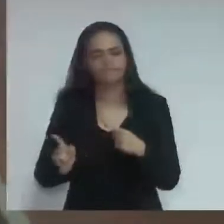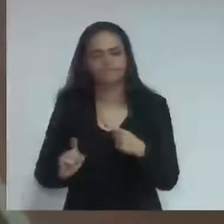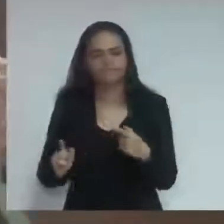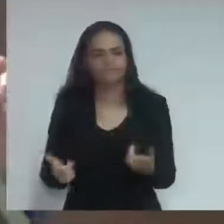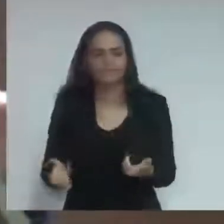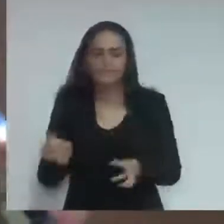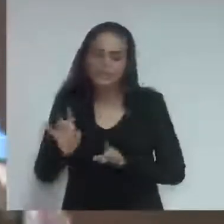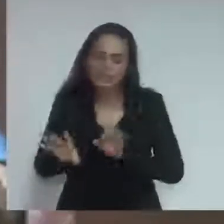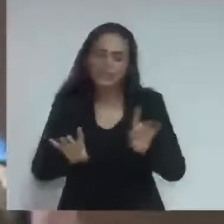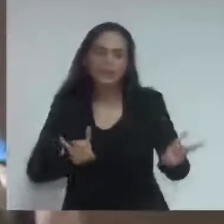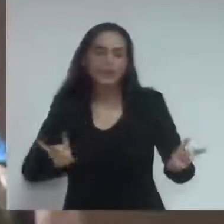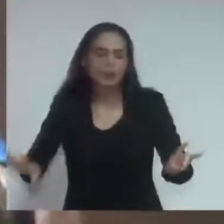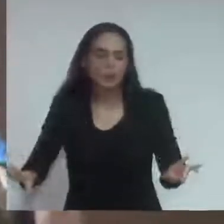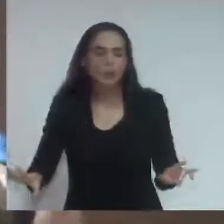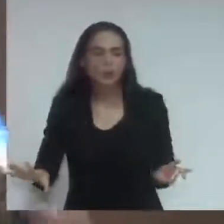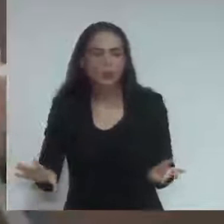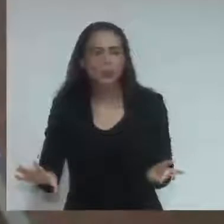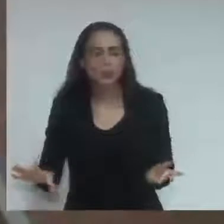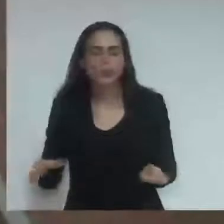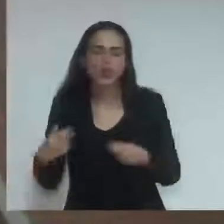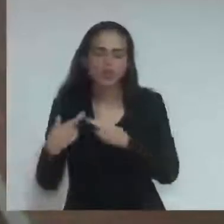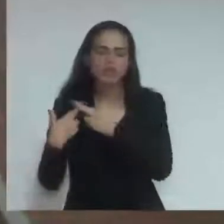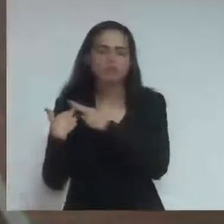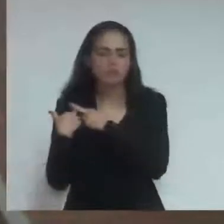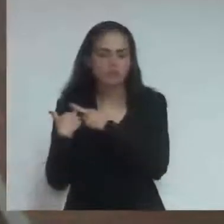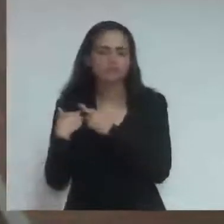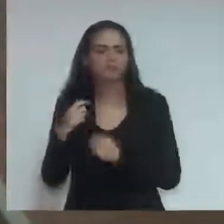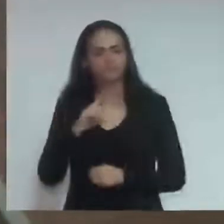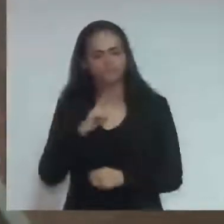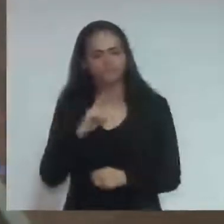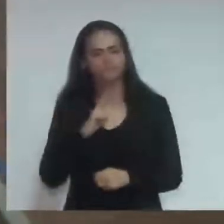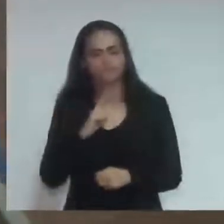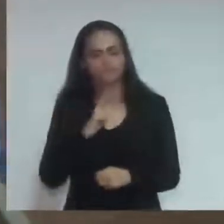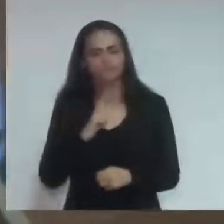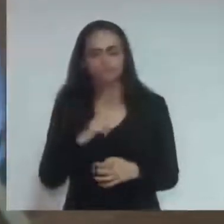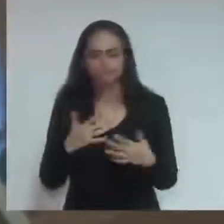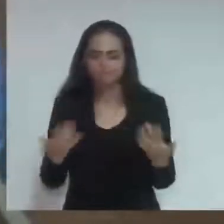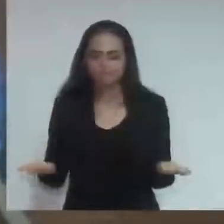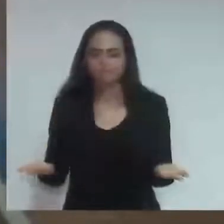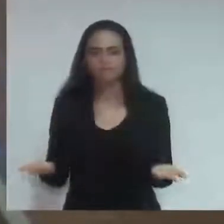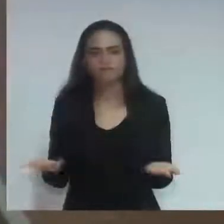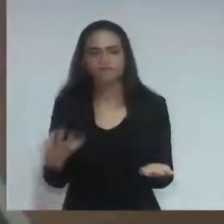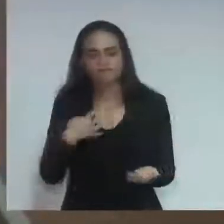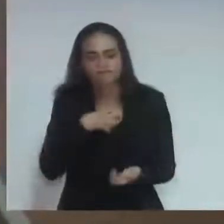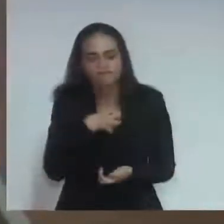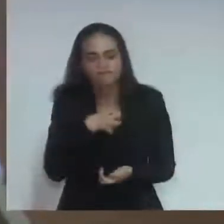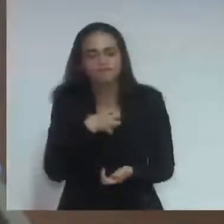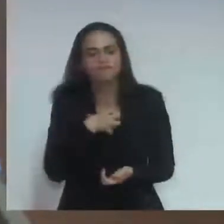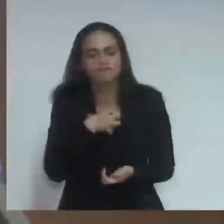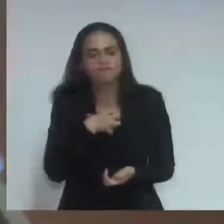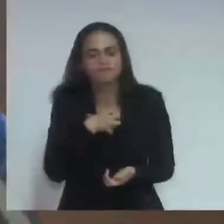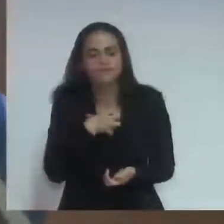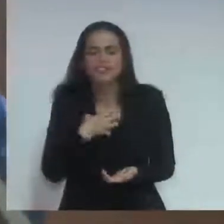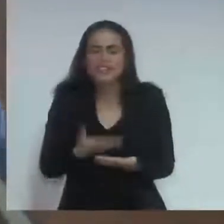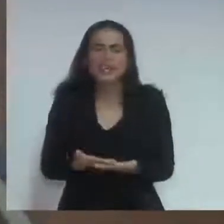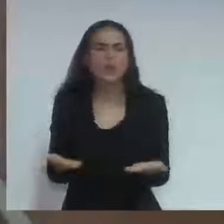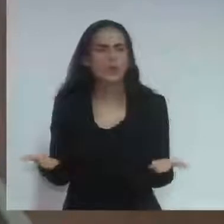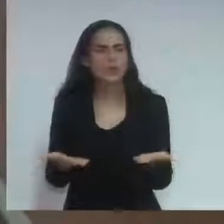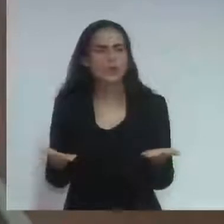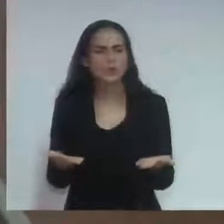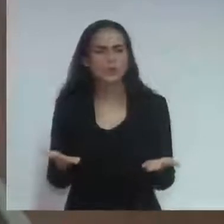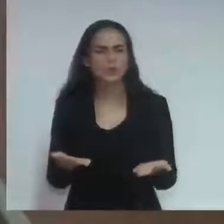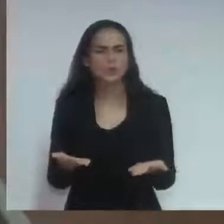diversas formas. Falo do que sei, porque eu mesmo senti e sinto na pele o que eu passei, o que eu passo, vivo até hoje,